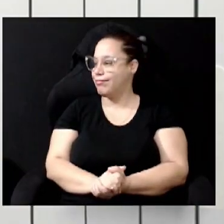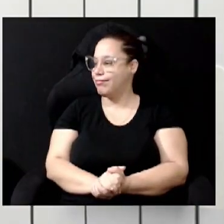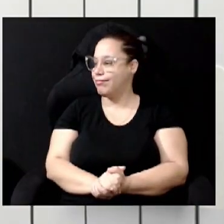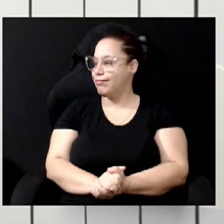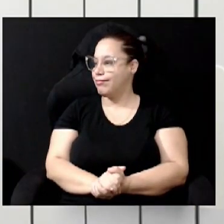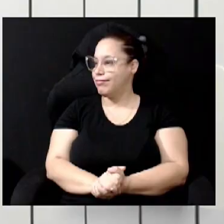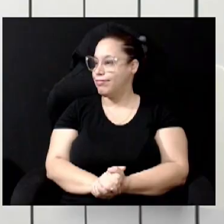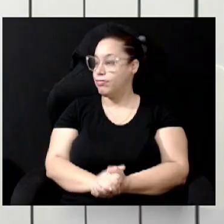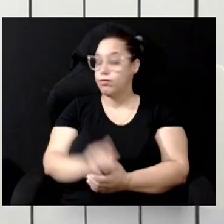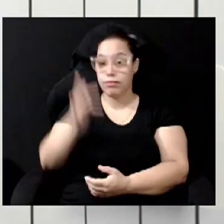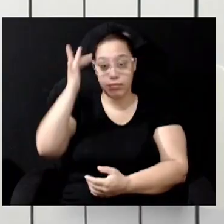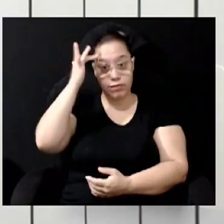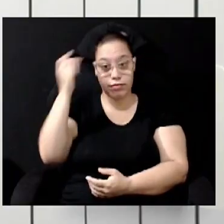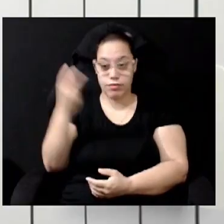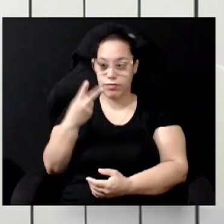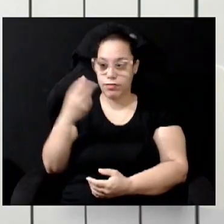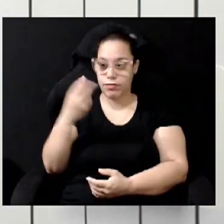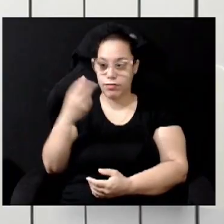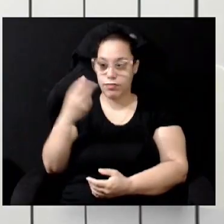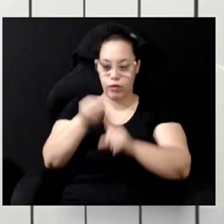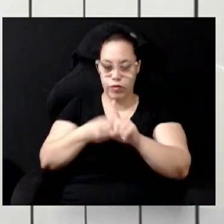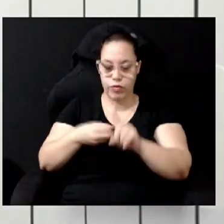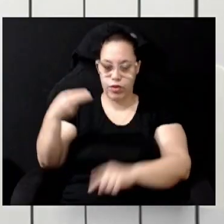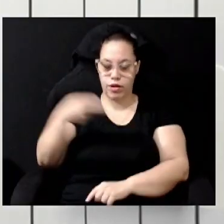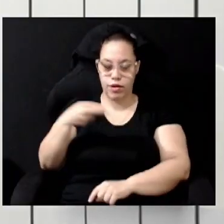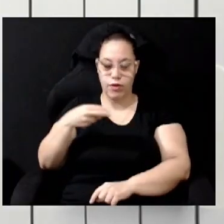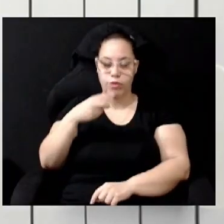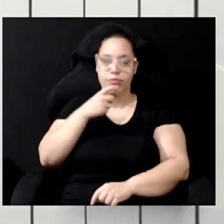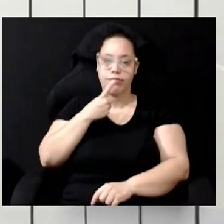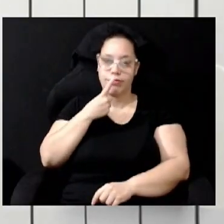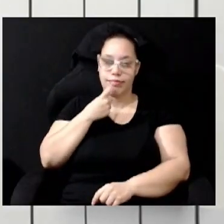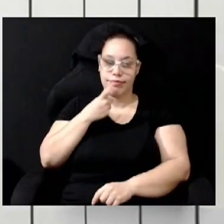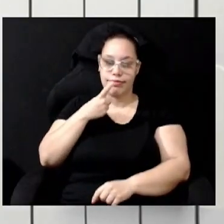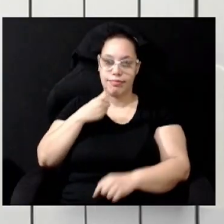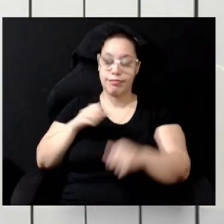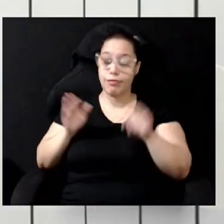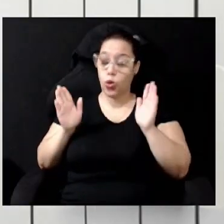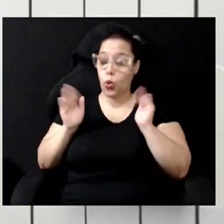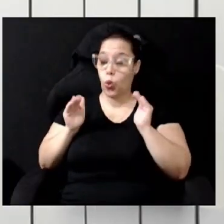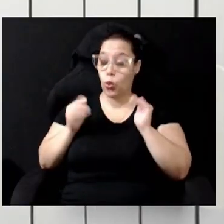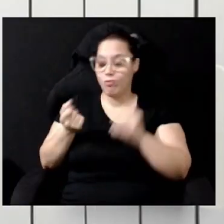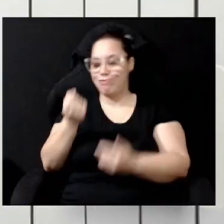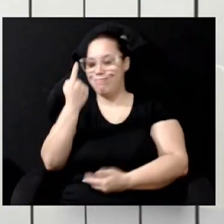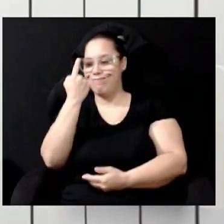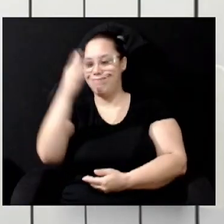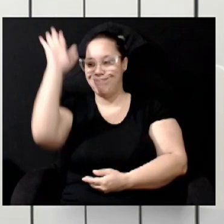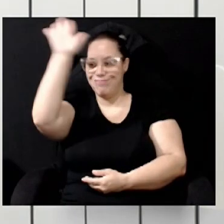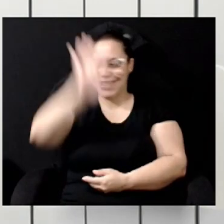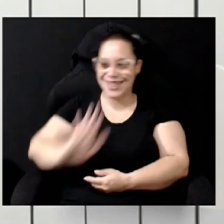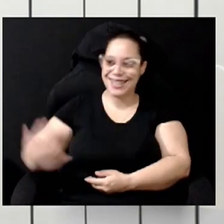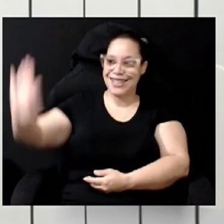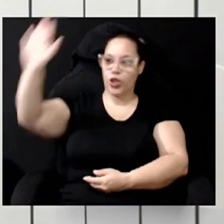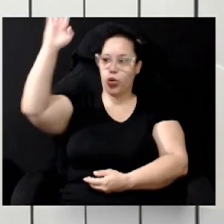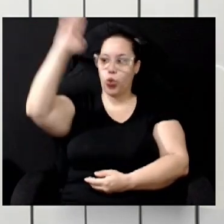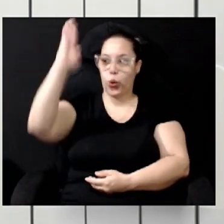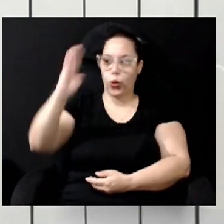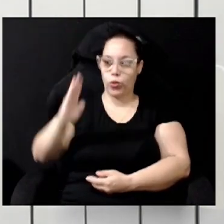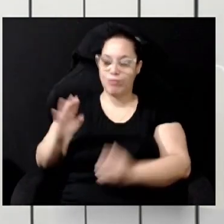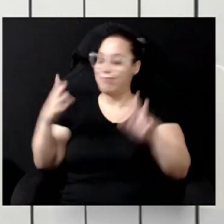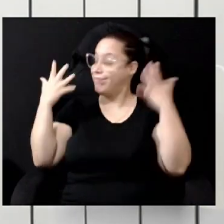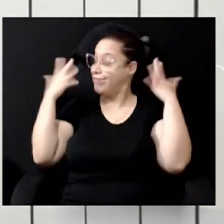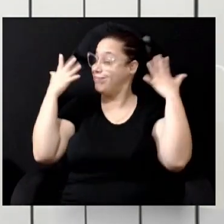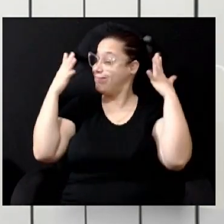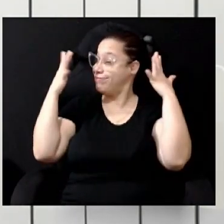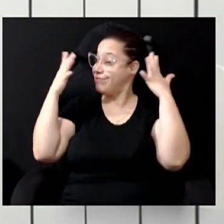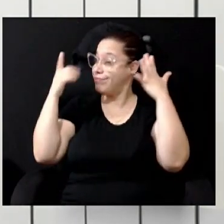Amanhã, 20 de novembro, é feriado nacional. Pela primeira vez, todo o Brasil irá celebrar,